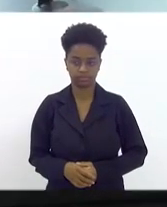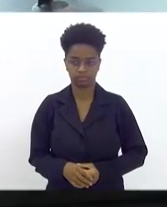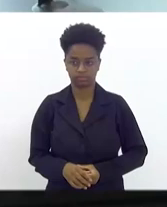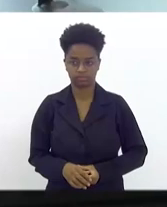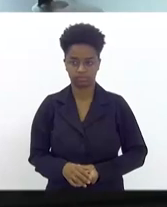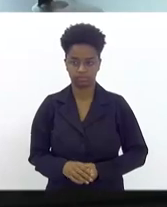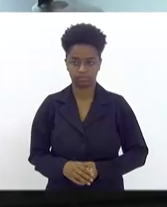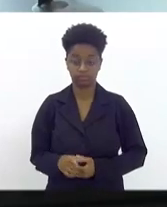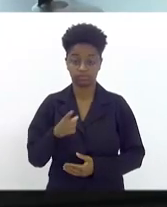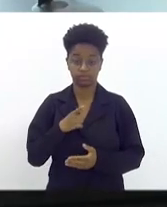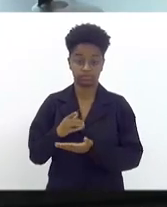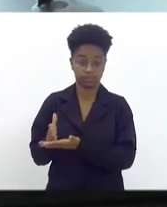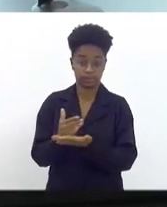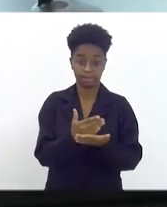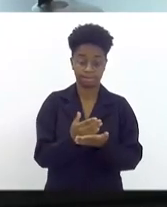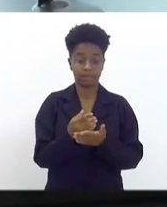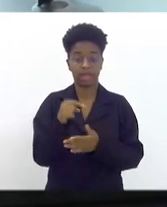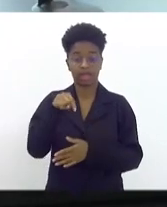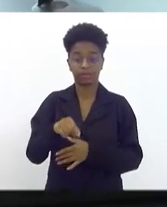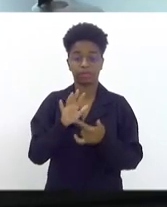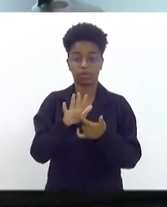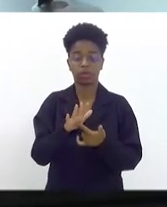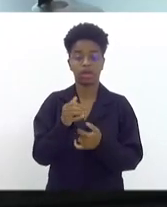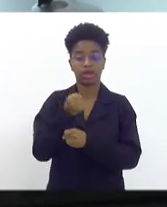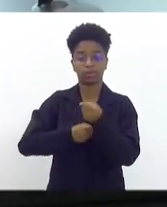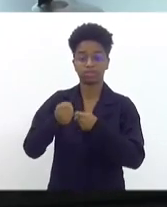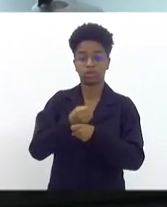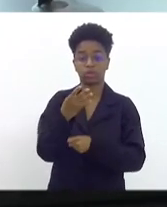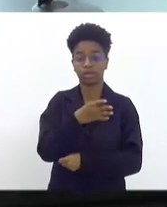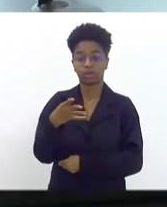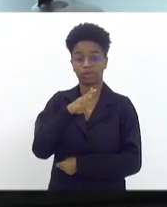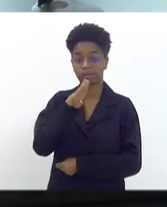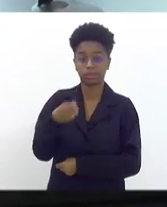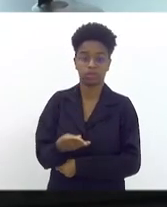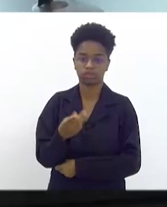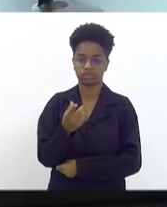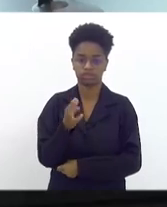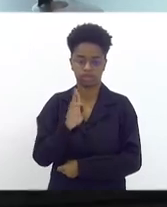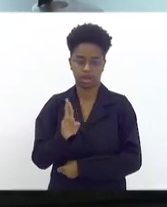Tem um levantamento aqui que só no passado foram R$44 milhões em créditos prescritos.